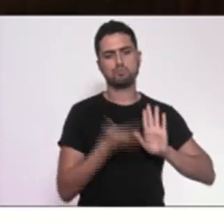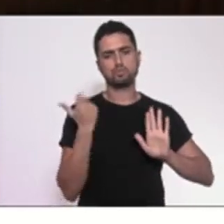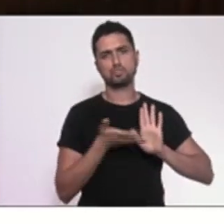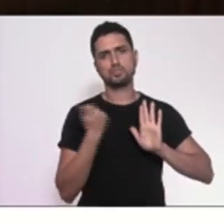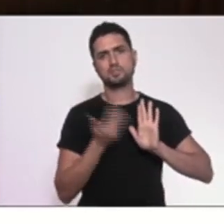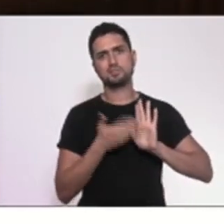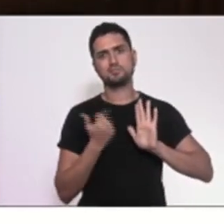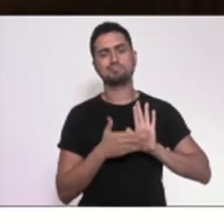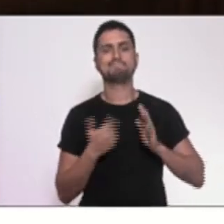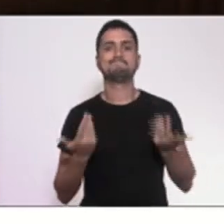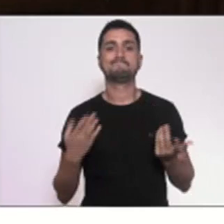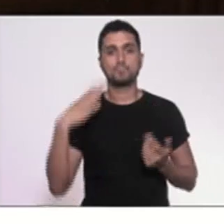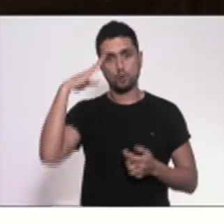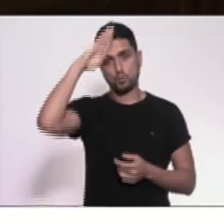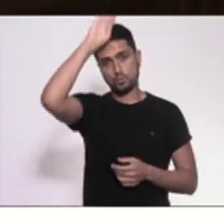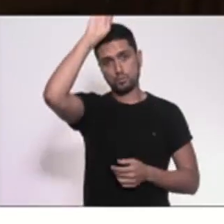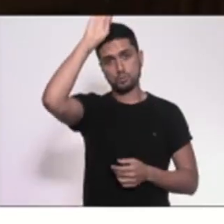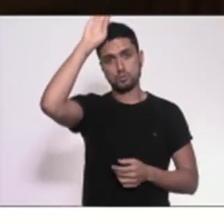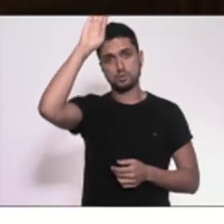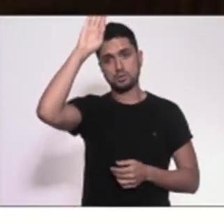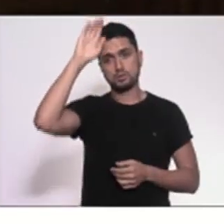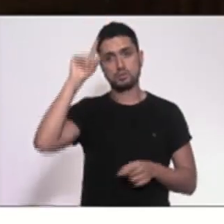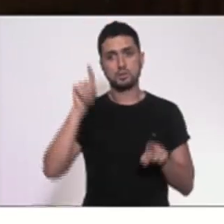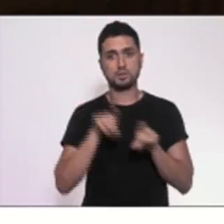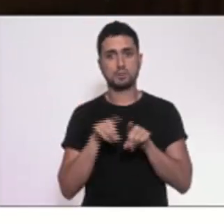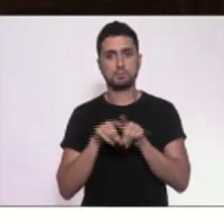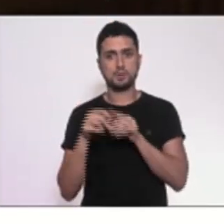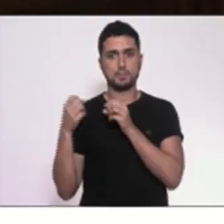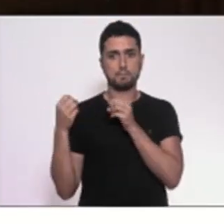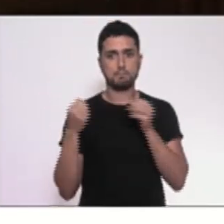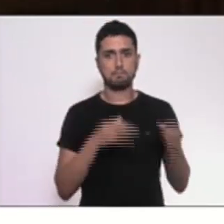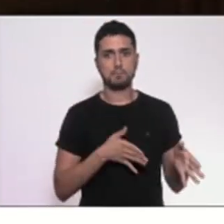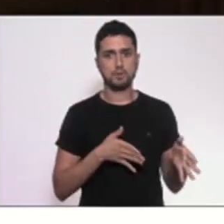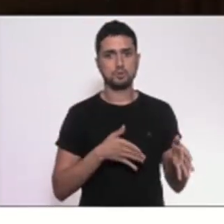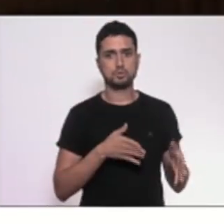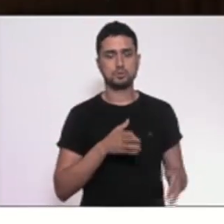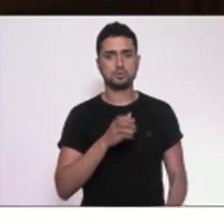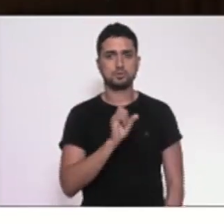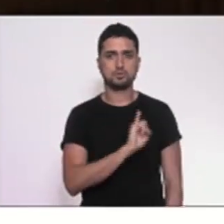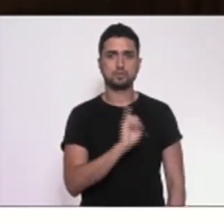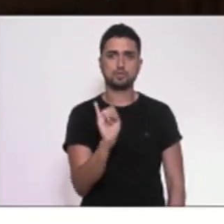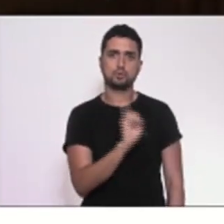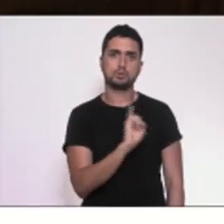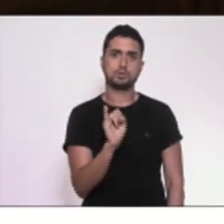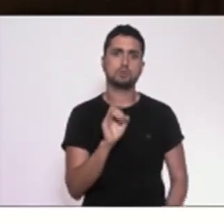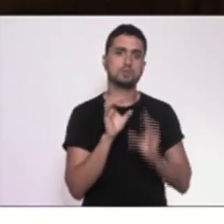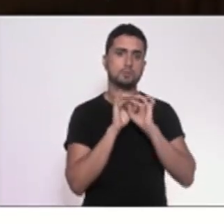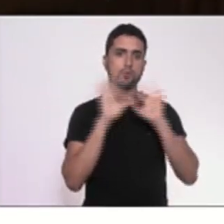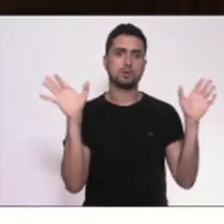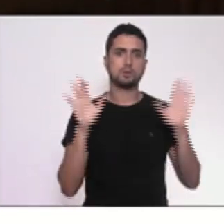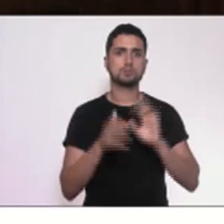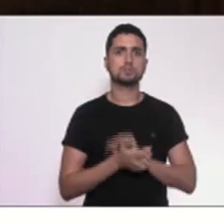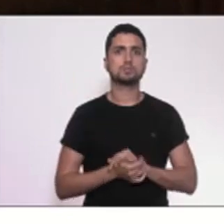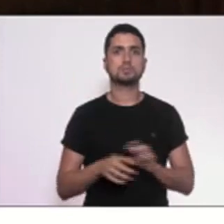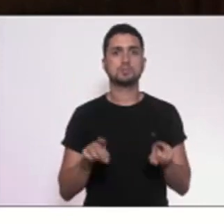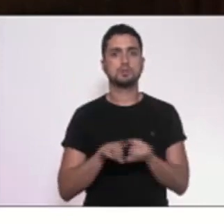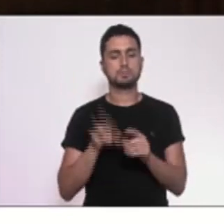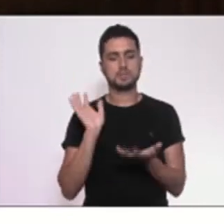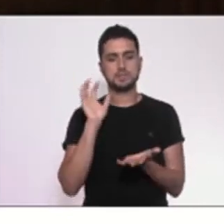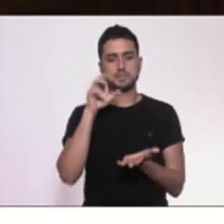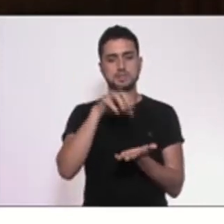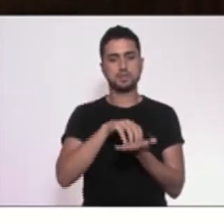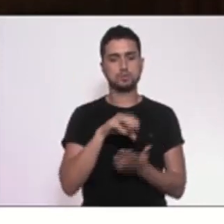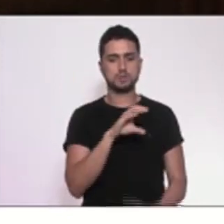é também o governo que mais ataca as instituições democráticas e é também o governo que mais ataca os centros de